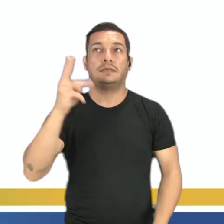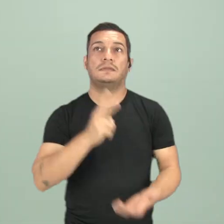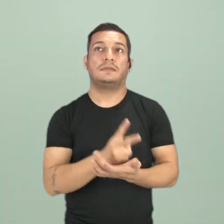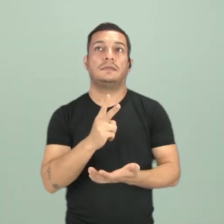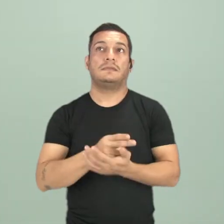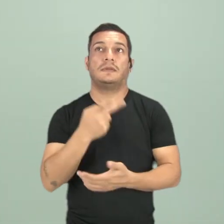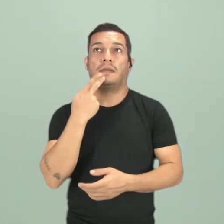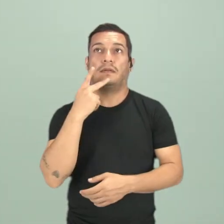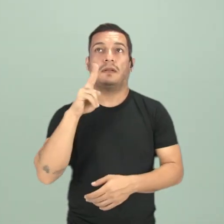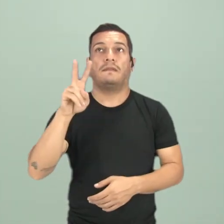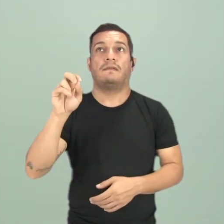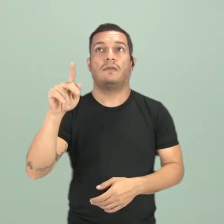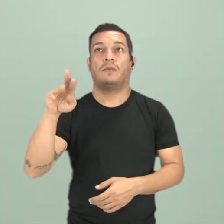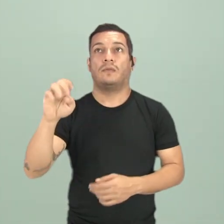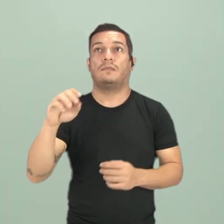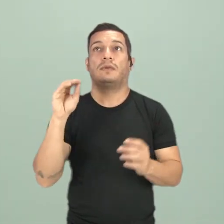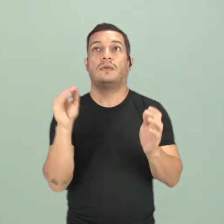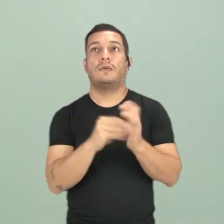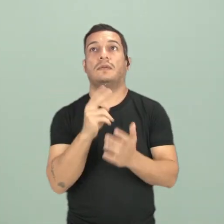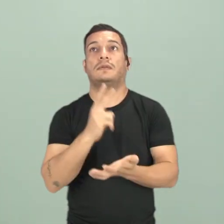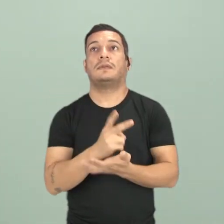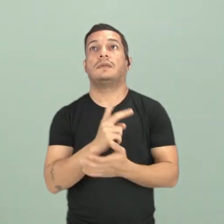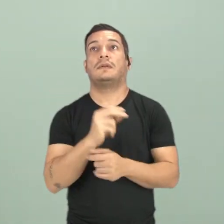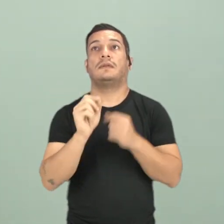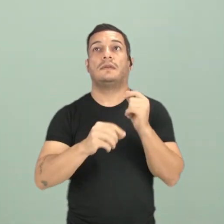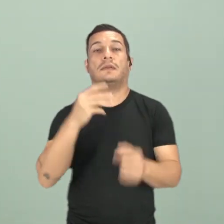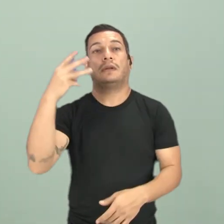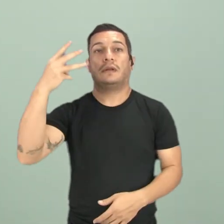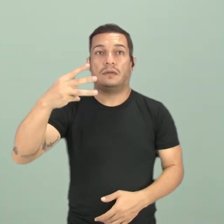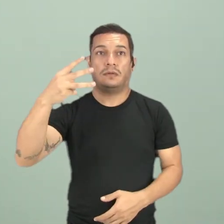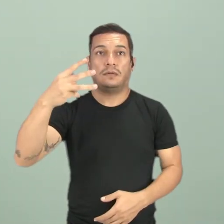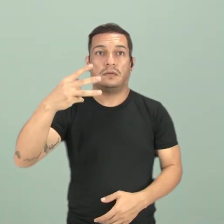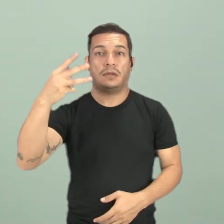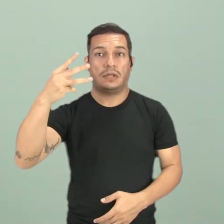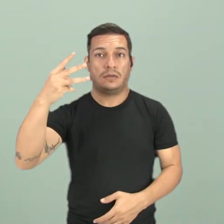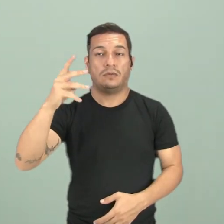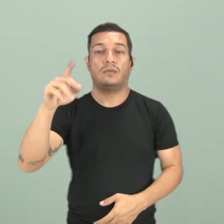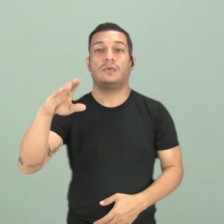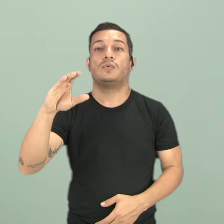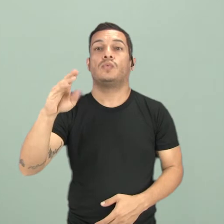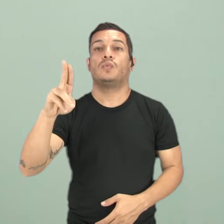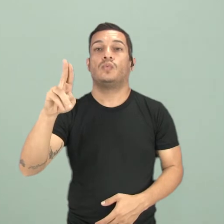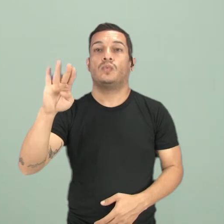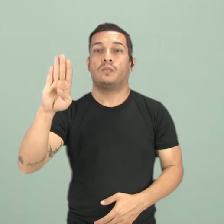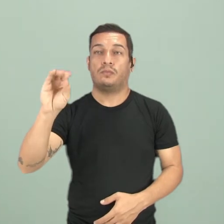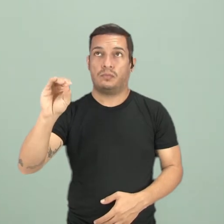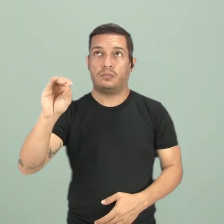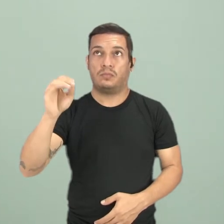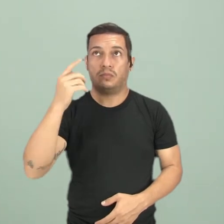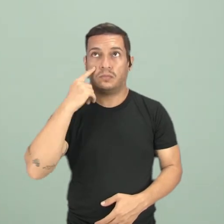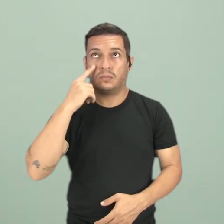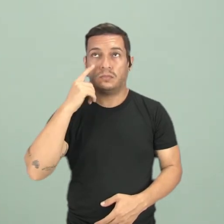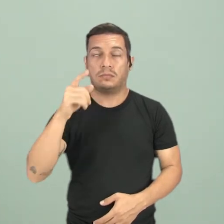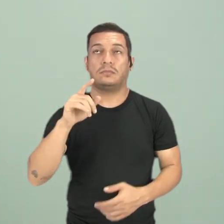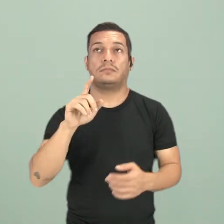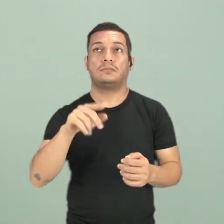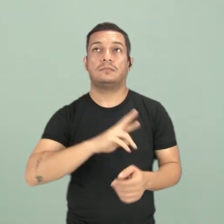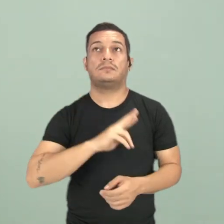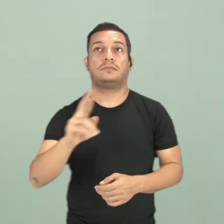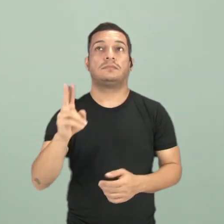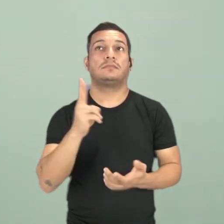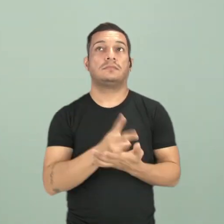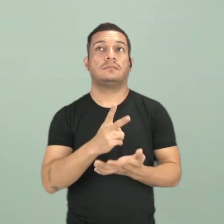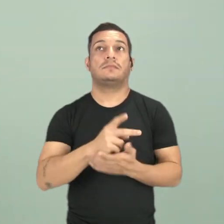sobre volume, nós vamos colocar sempre elevado ao cubo, né? A relação de, né, ao cúbico, que representa